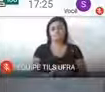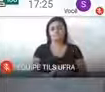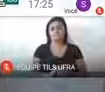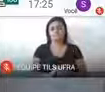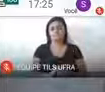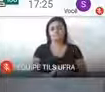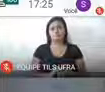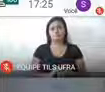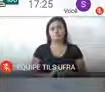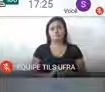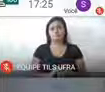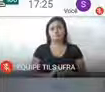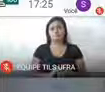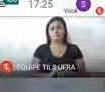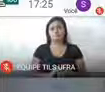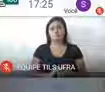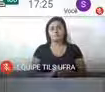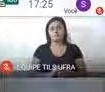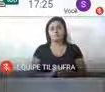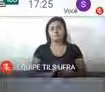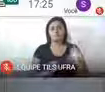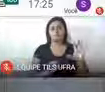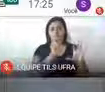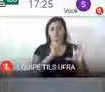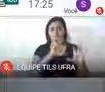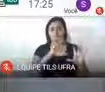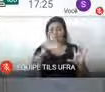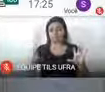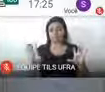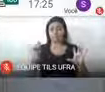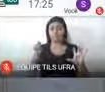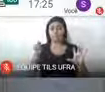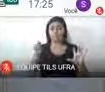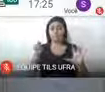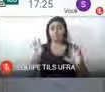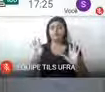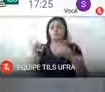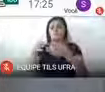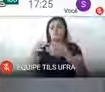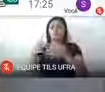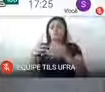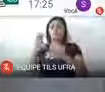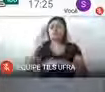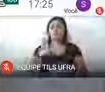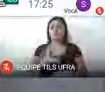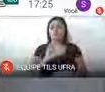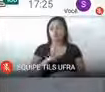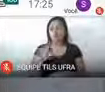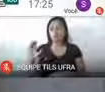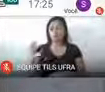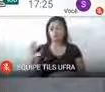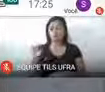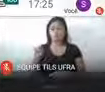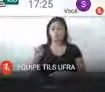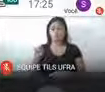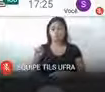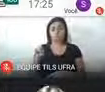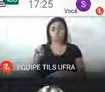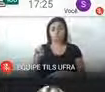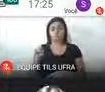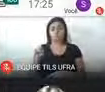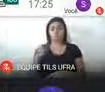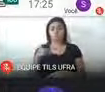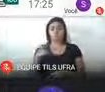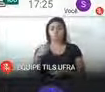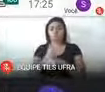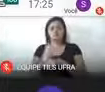É, do lado, nós temos o grupo de católicos da outra comunidade quilombola, né, que pratica as festas de Santiago, do